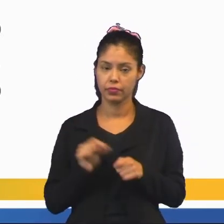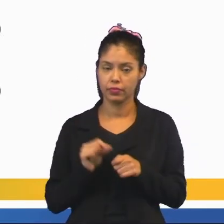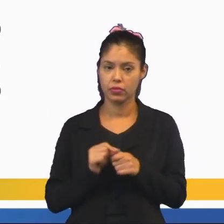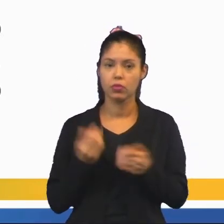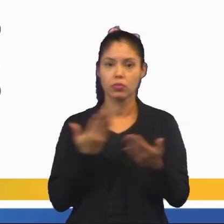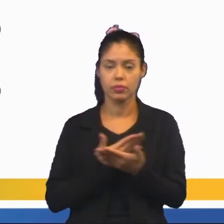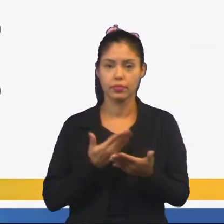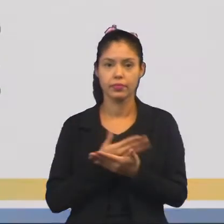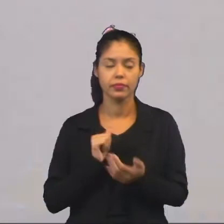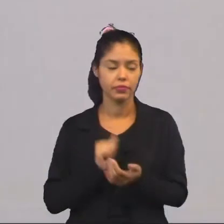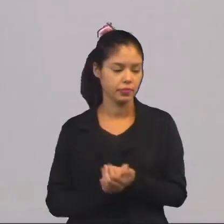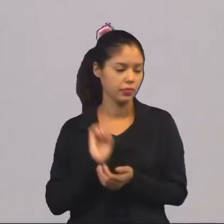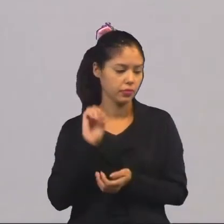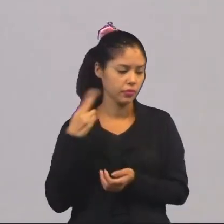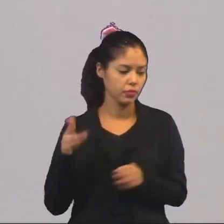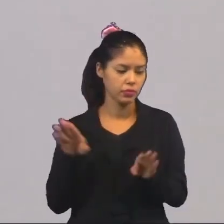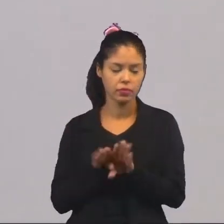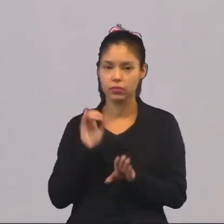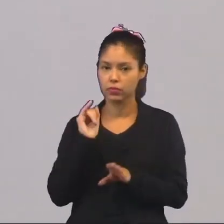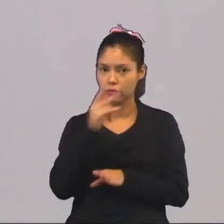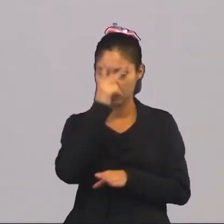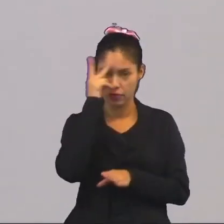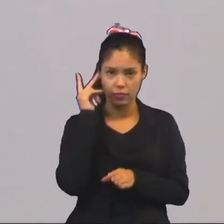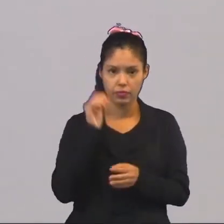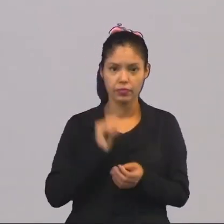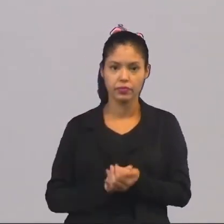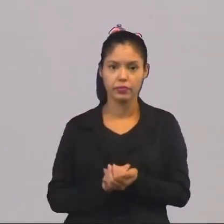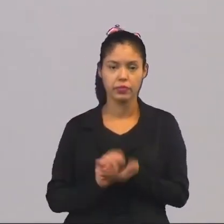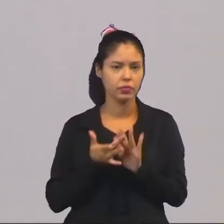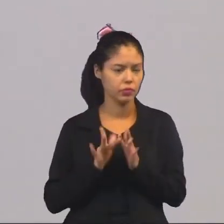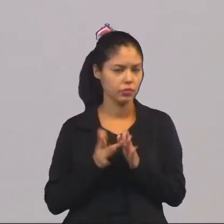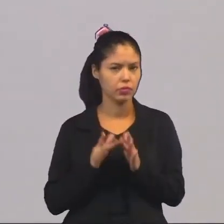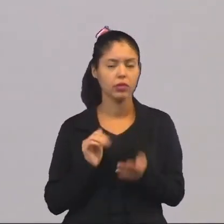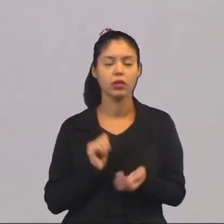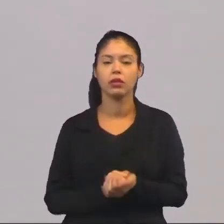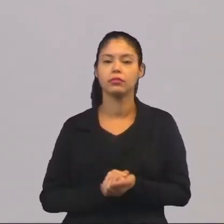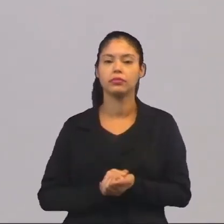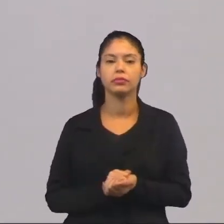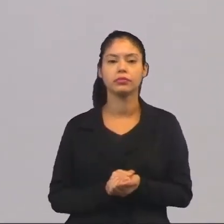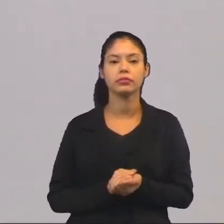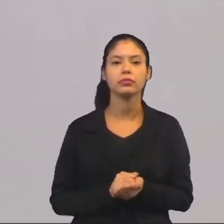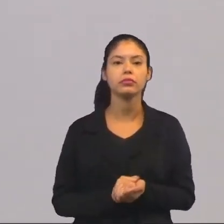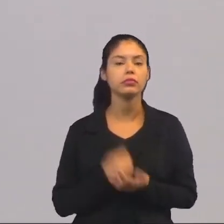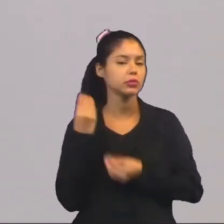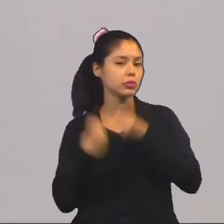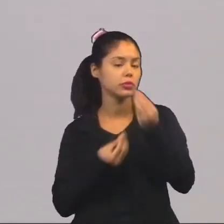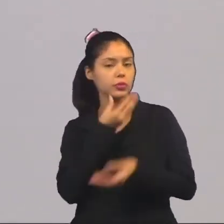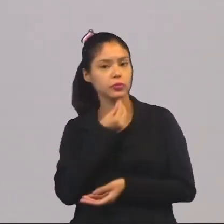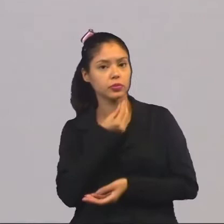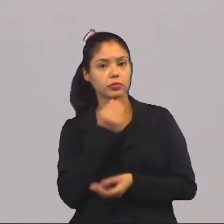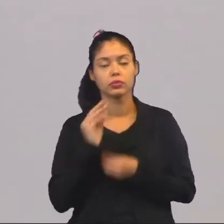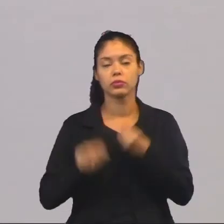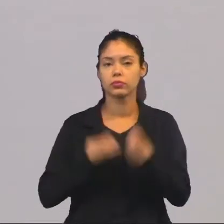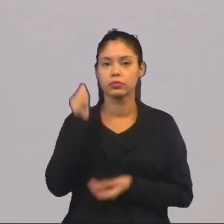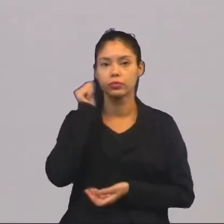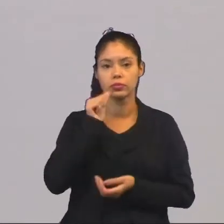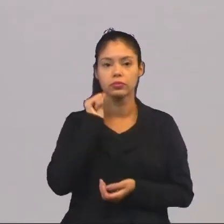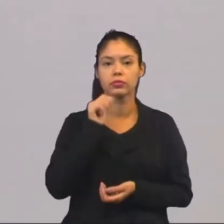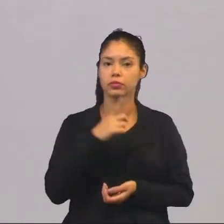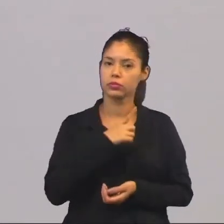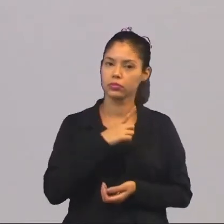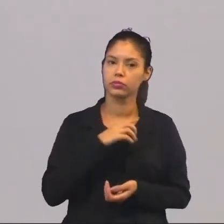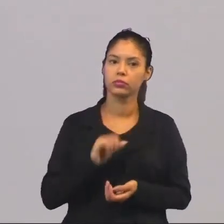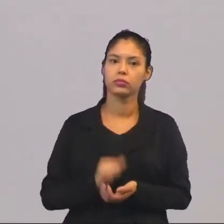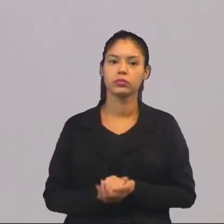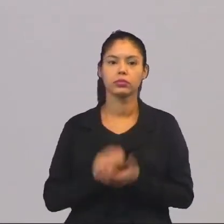realizar o tratamento. Ou seja, se uma pessoa for infectada, tanto o homem quanto a mulher, eles têm, né,